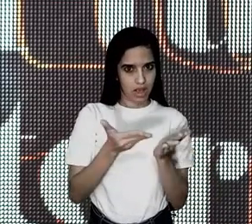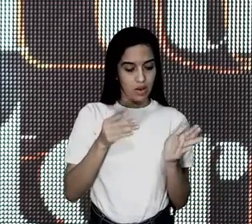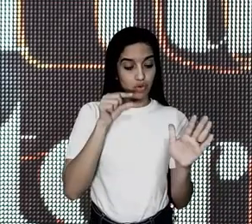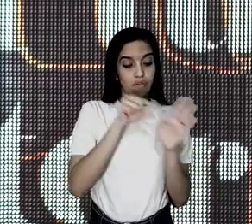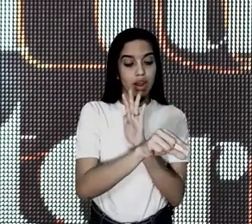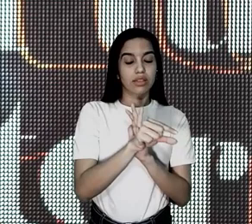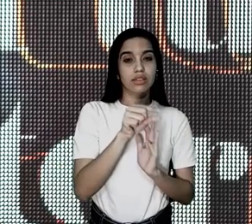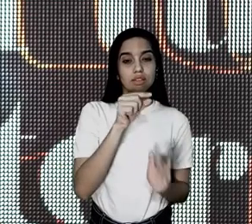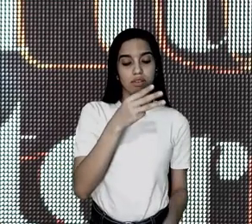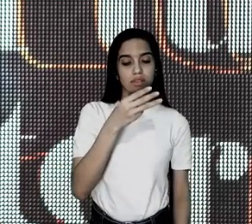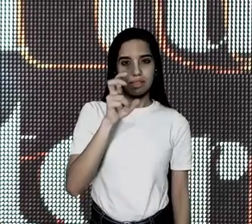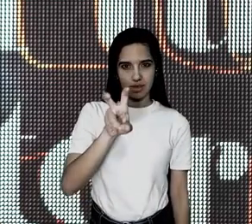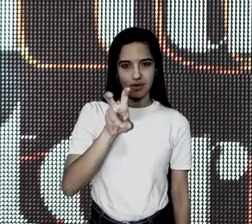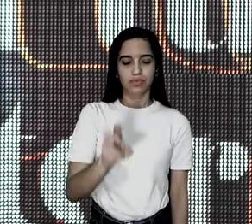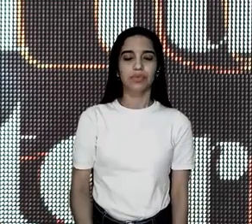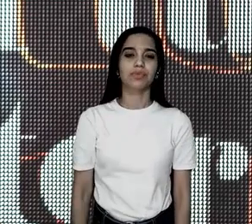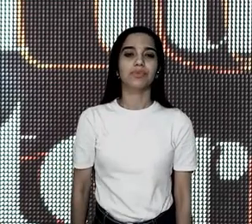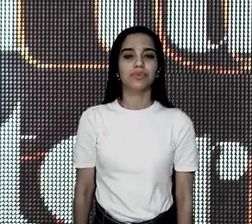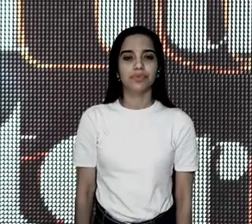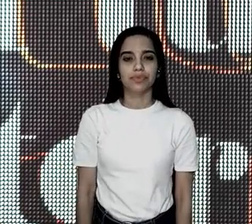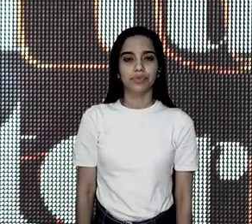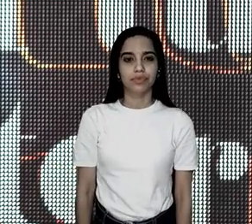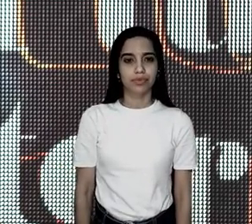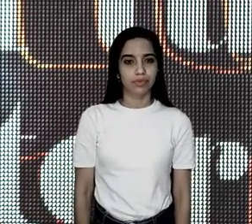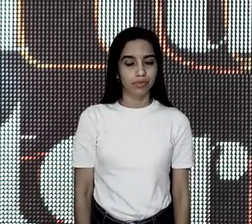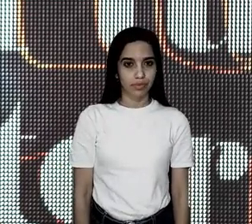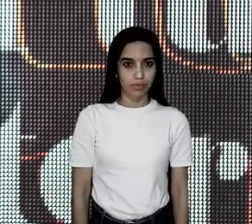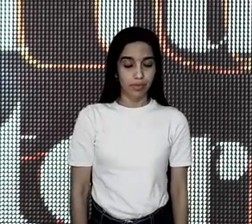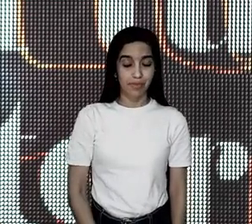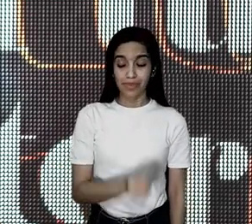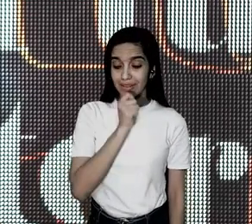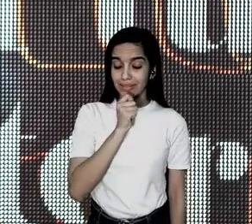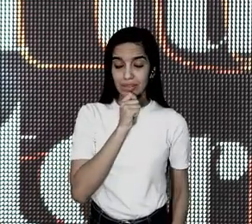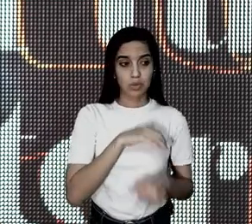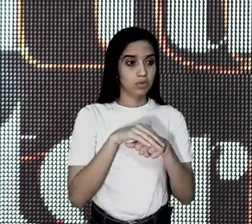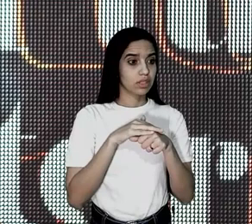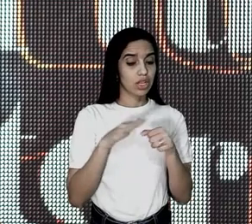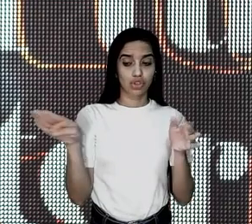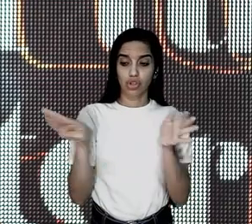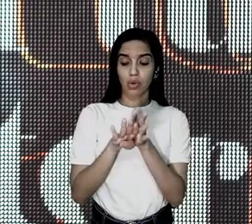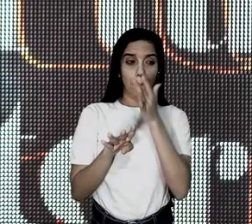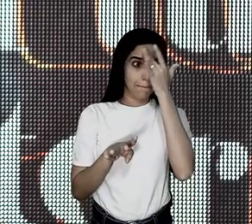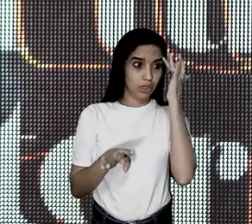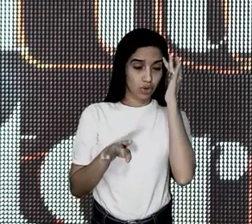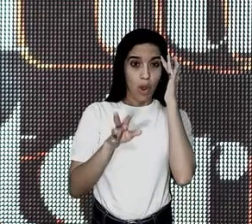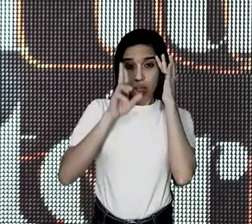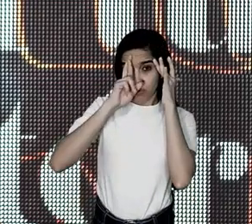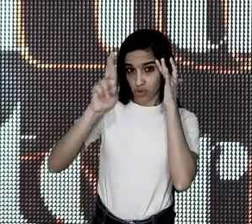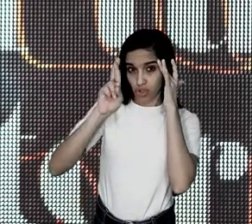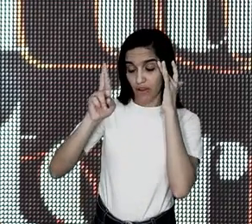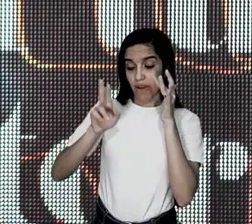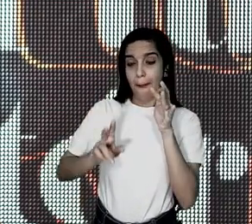para o verso 35. Falava ele ainda, quando chegaram alguns da casa do chefe da